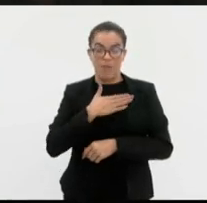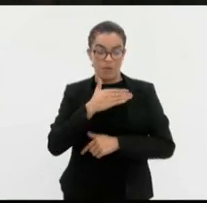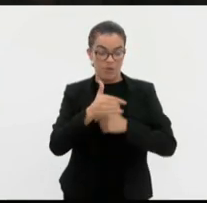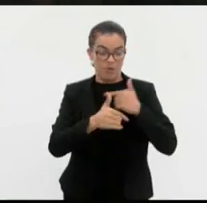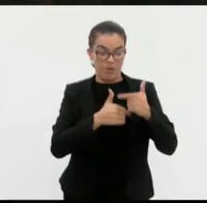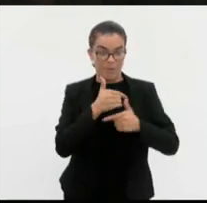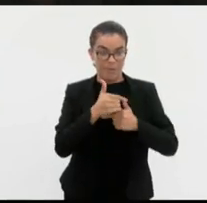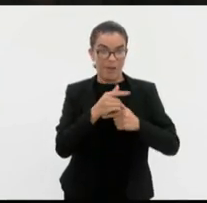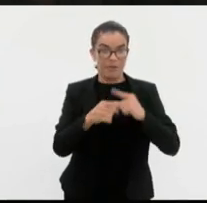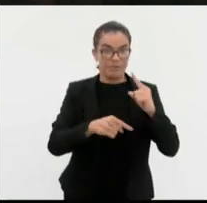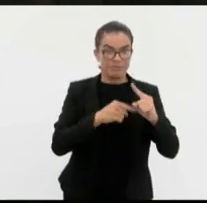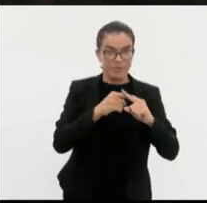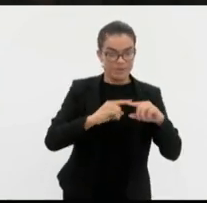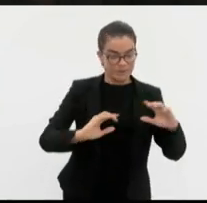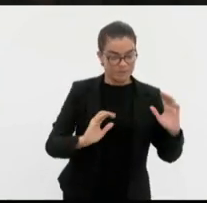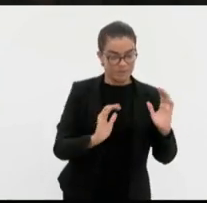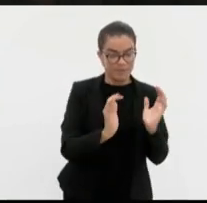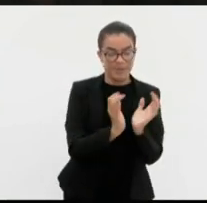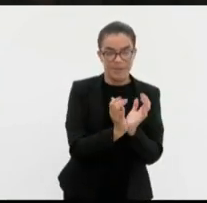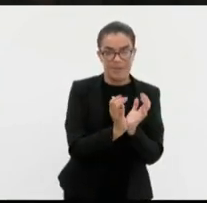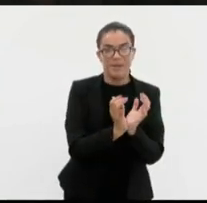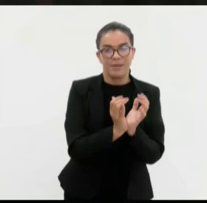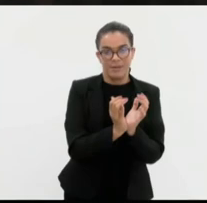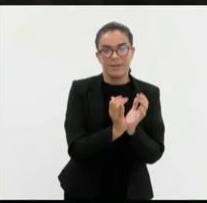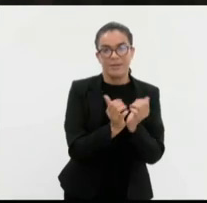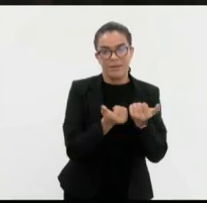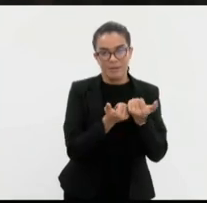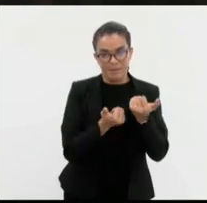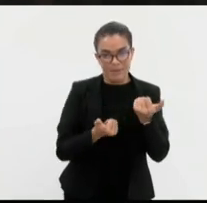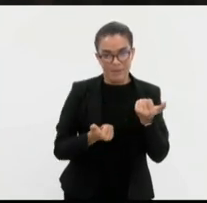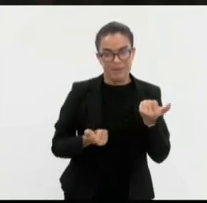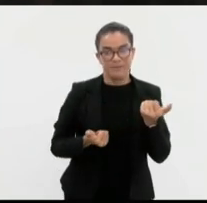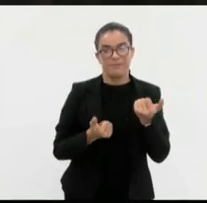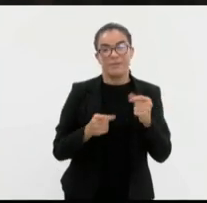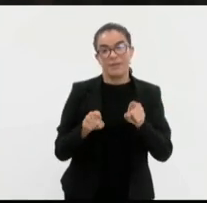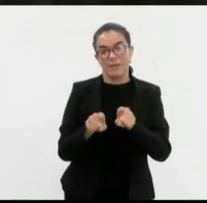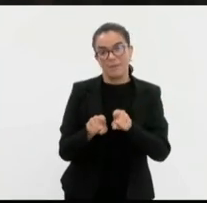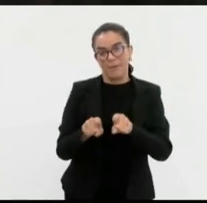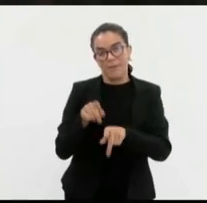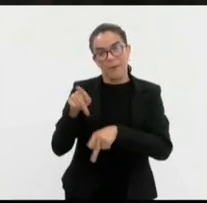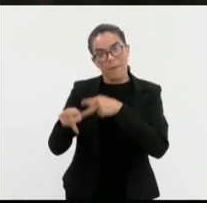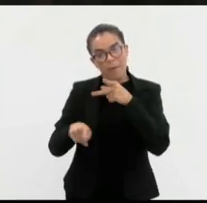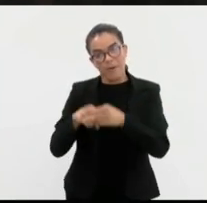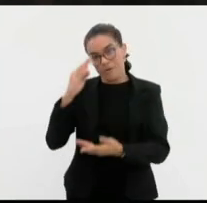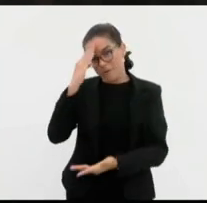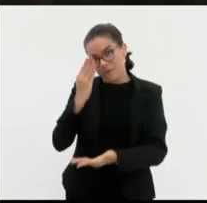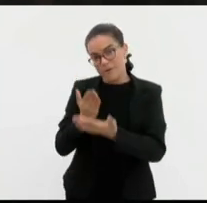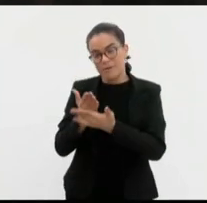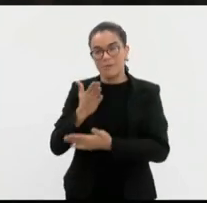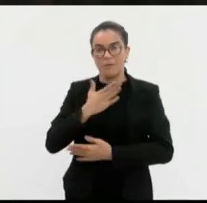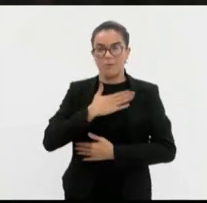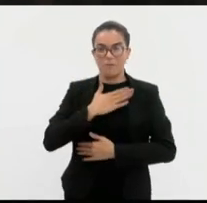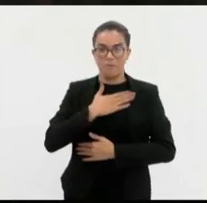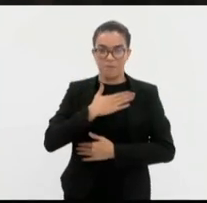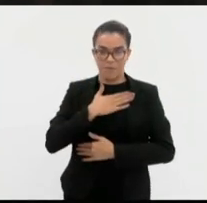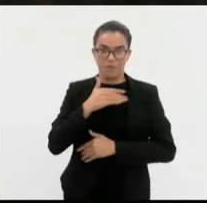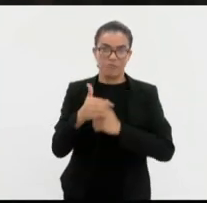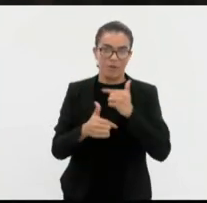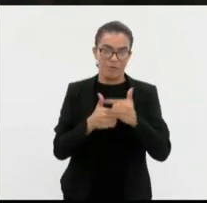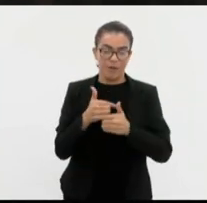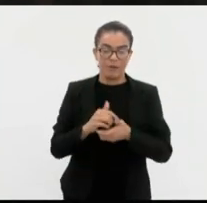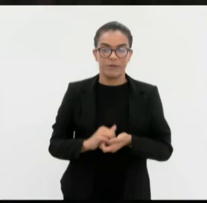Assessoria e parte da população que contribui com esse mandato dito Ito senhor